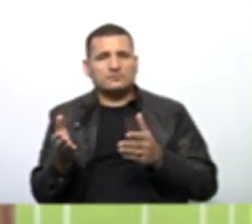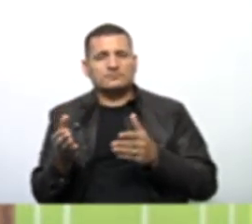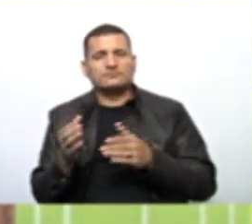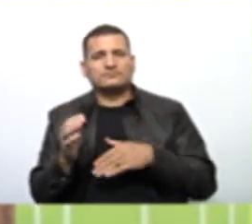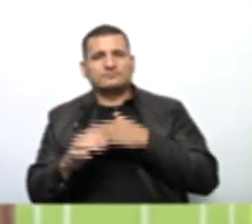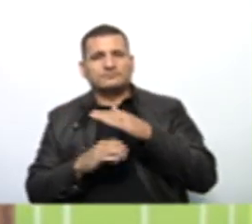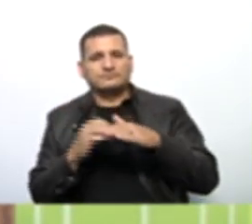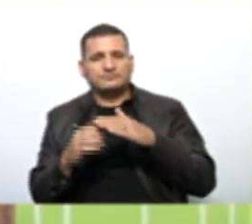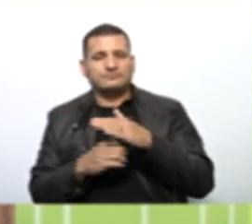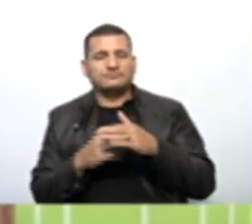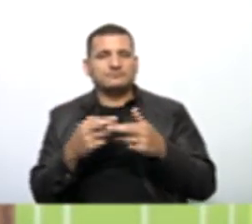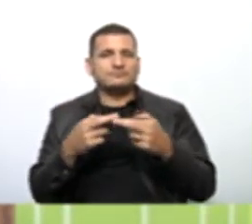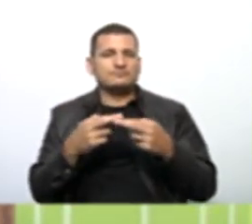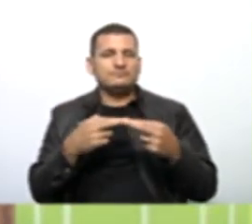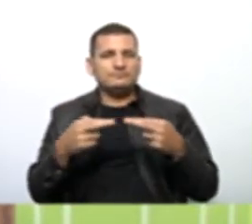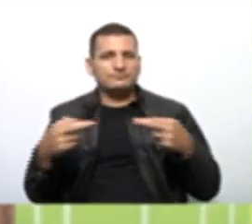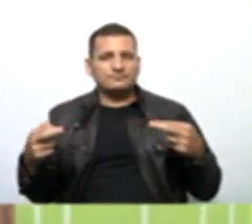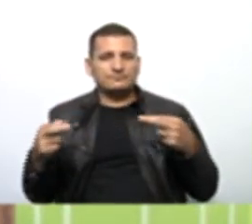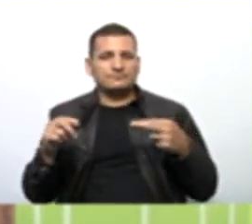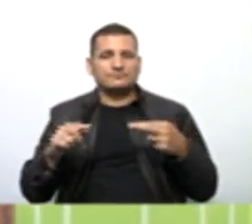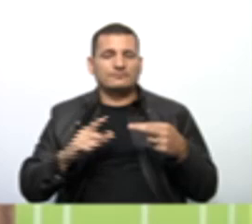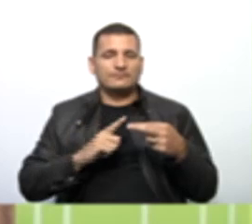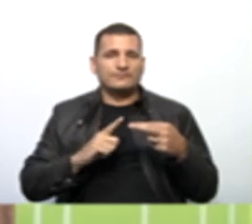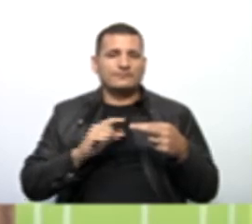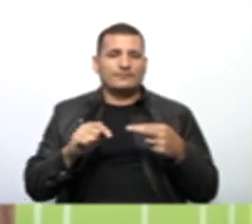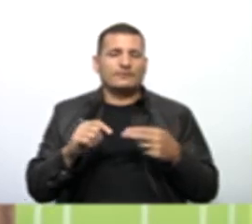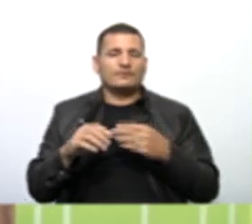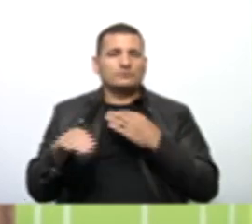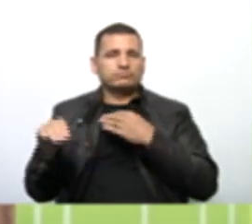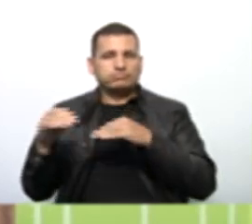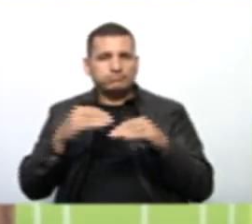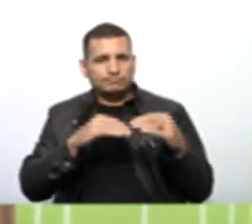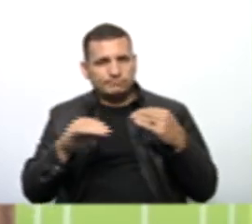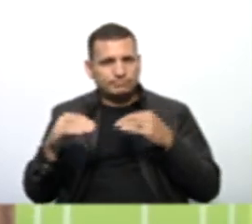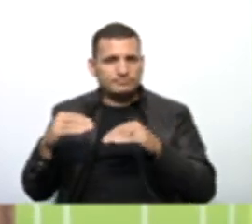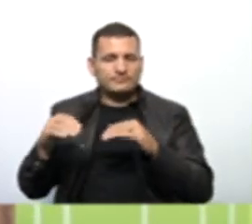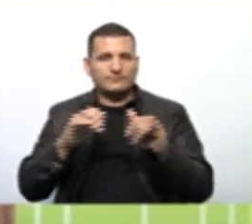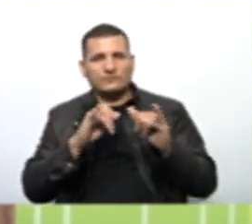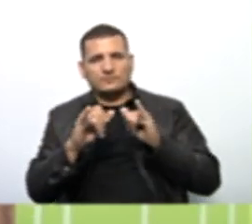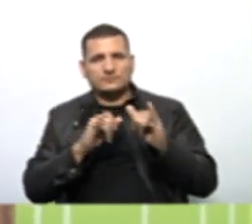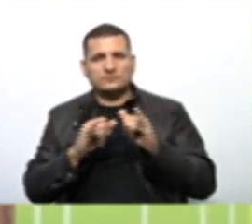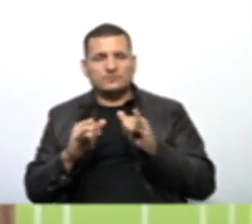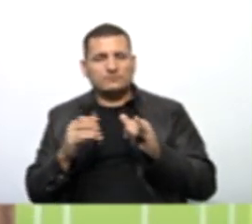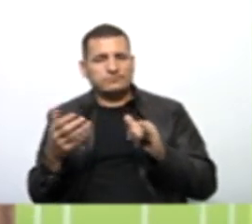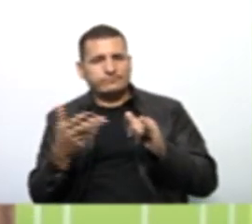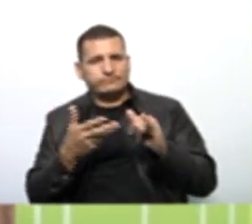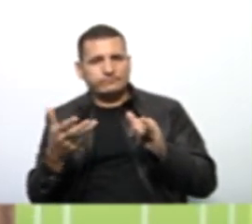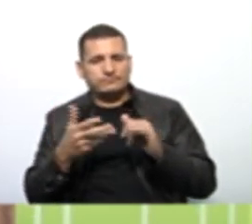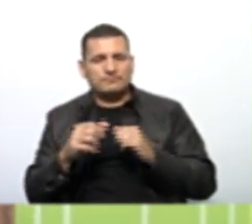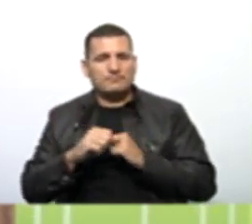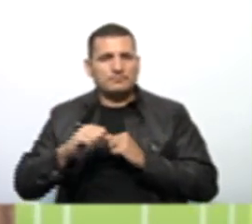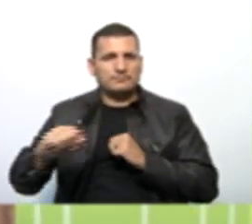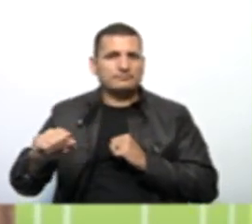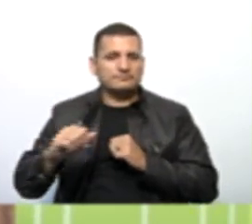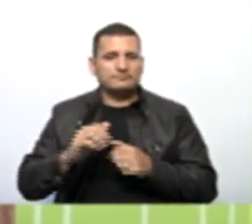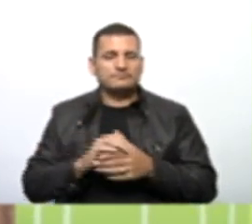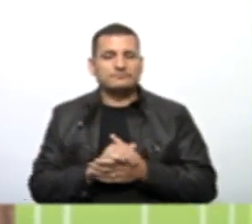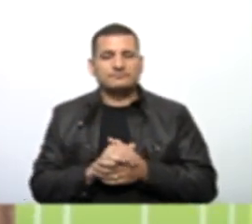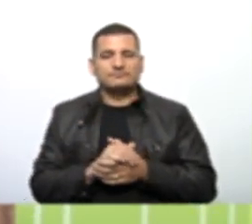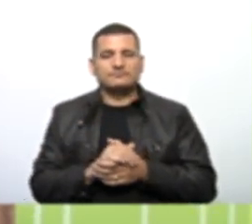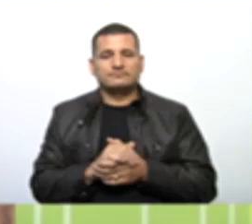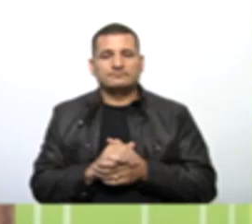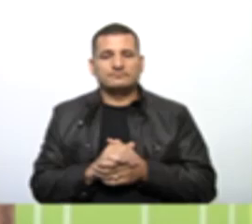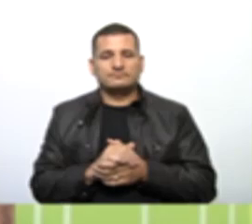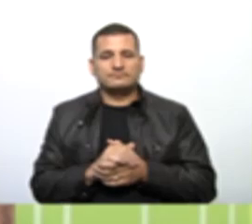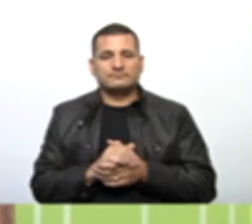rede toda gigabit parque que tem uma alta troca de informações em alta velocidade e mais utilizado nesse sentido ok